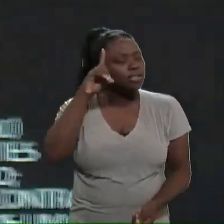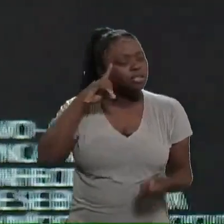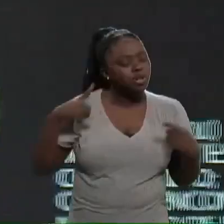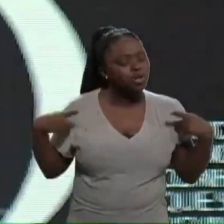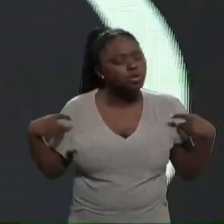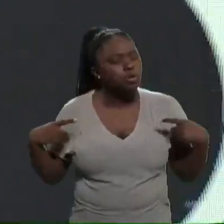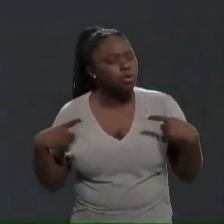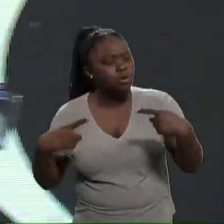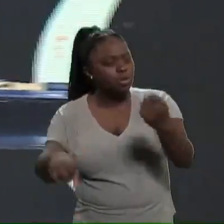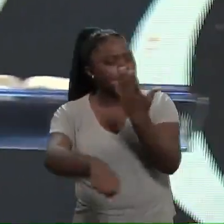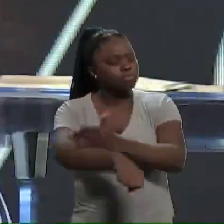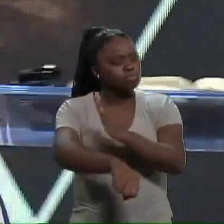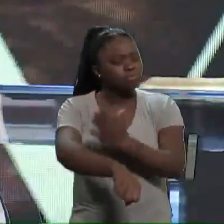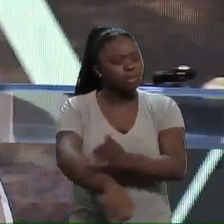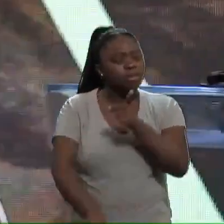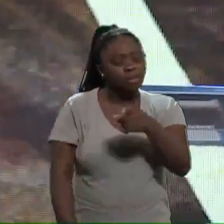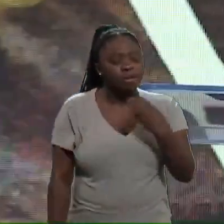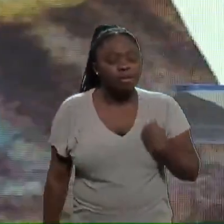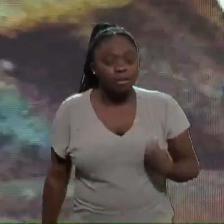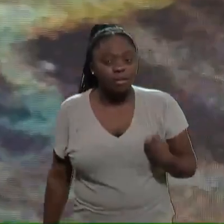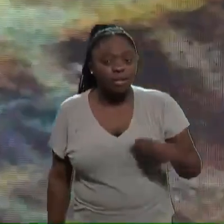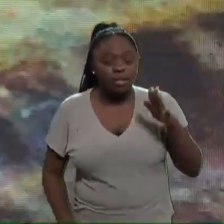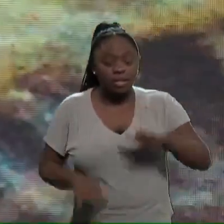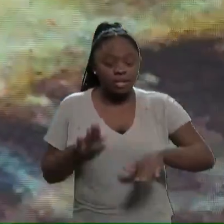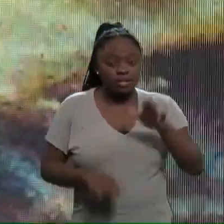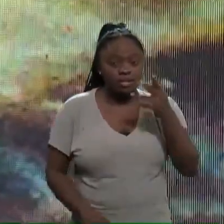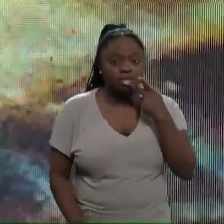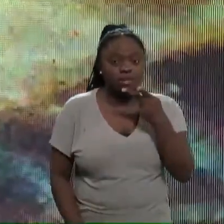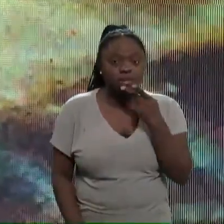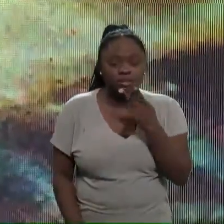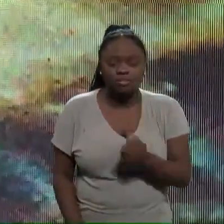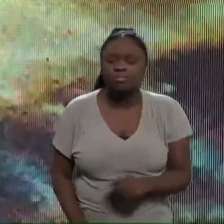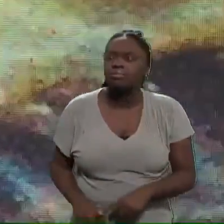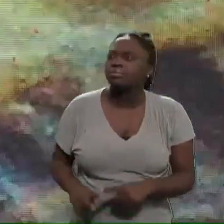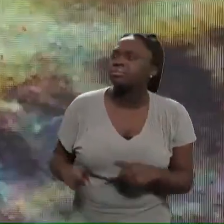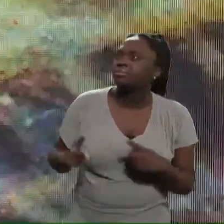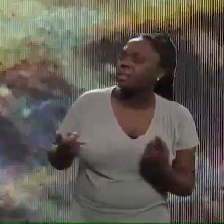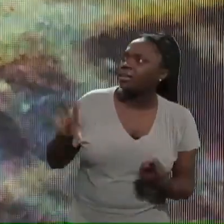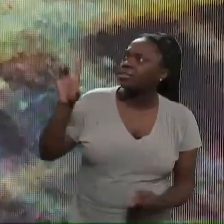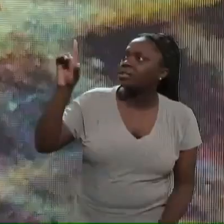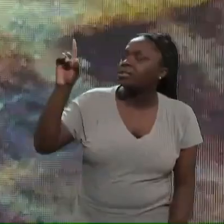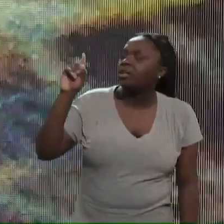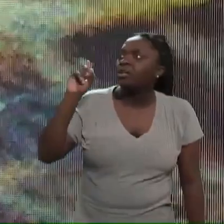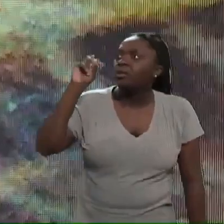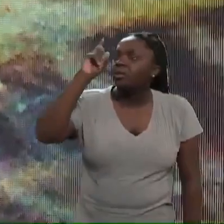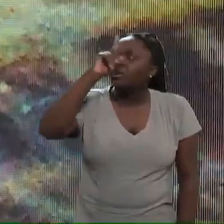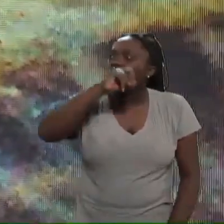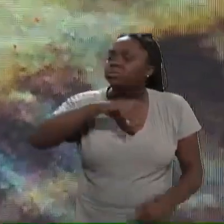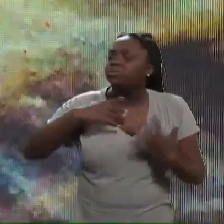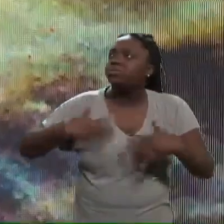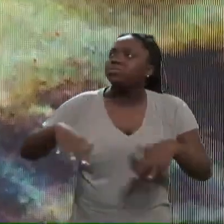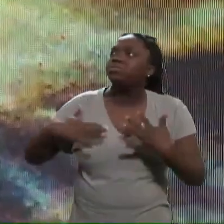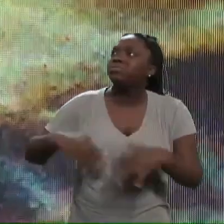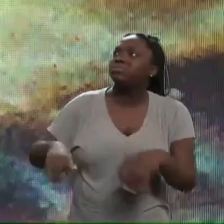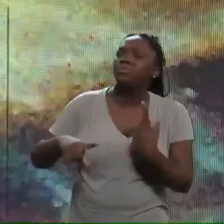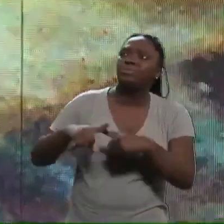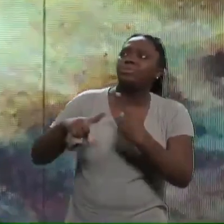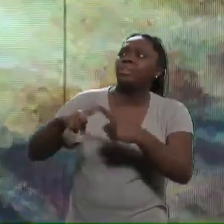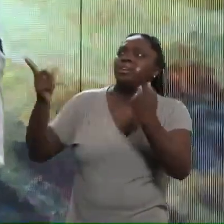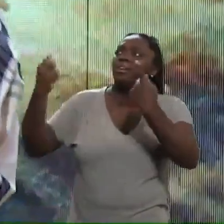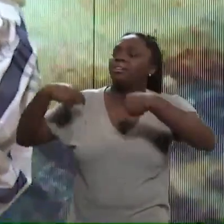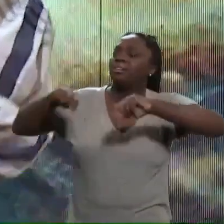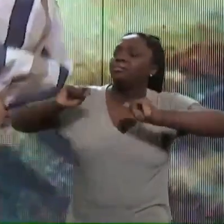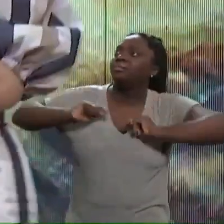os treinamentos que você está vivendo? E tem horas que você olha e você fala assim, mas Deus está nível hard, por que, que o Senhor não dá